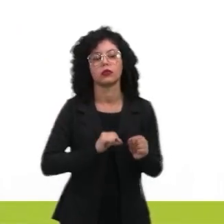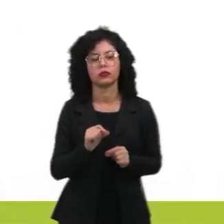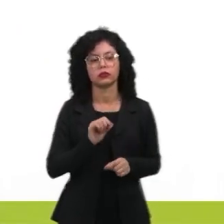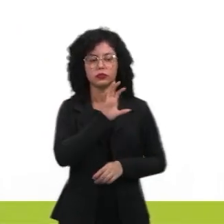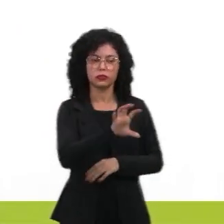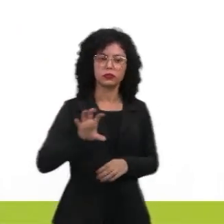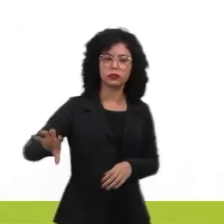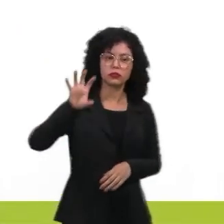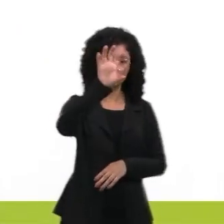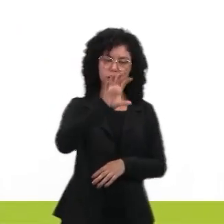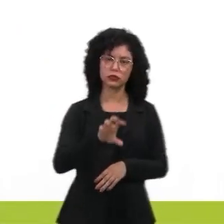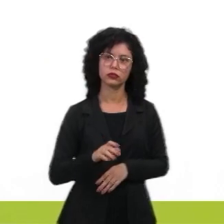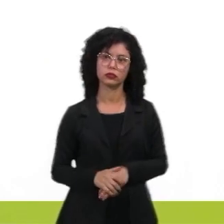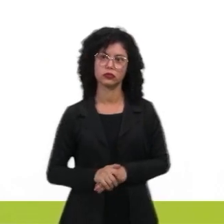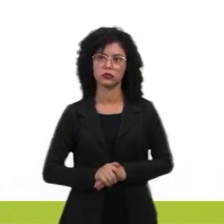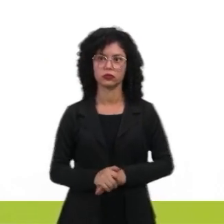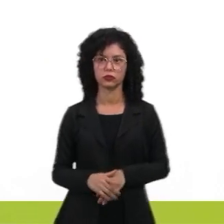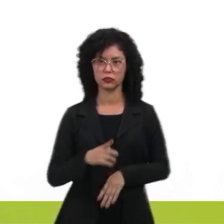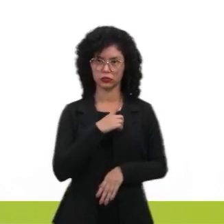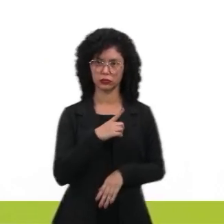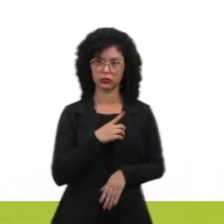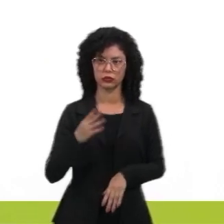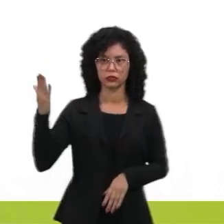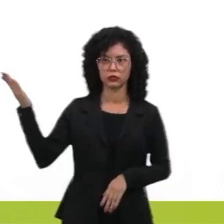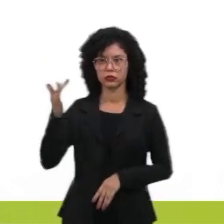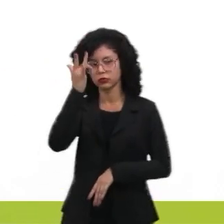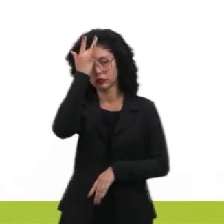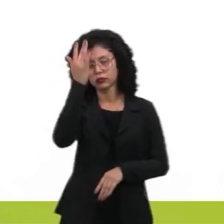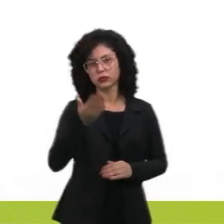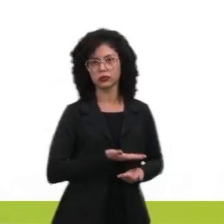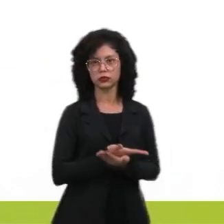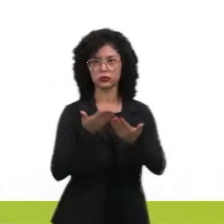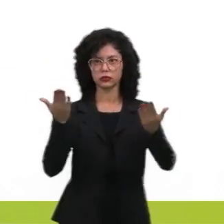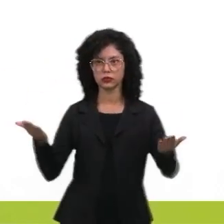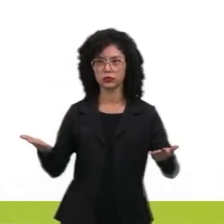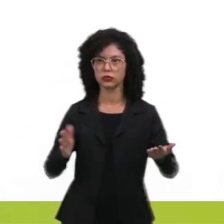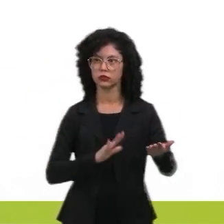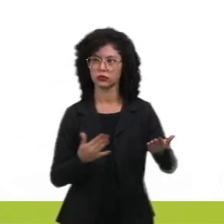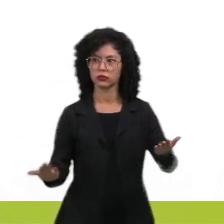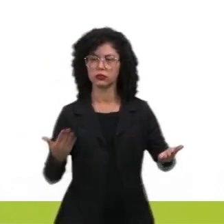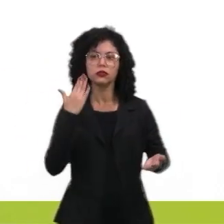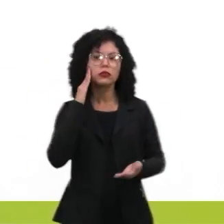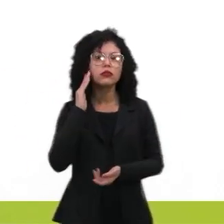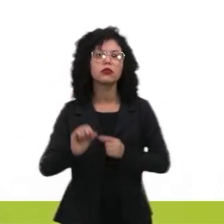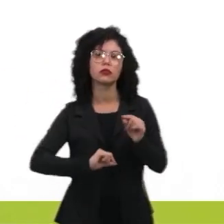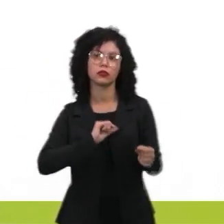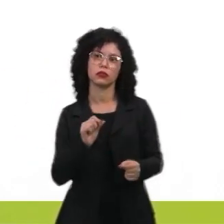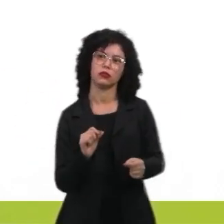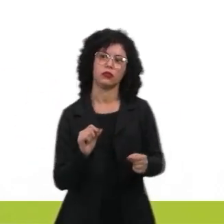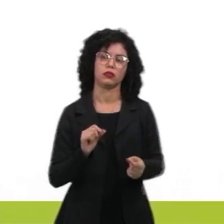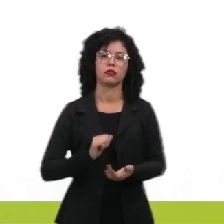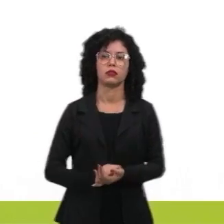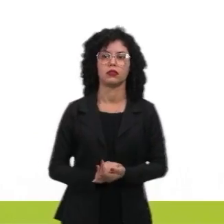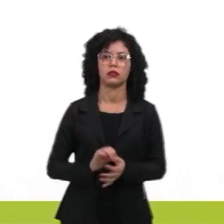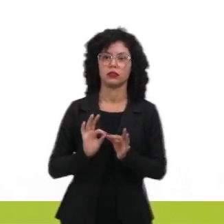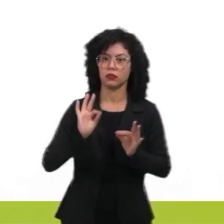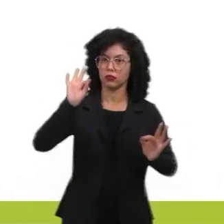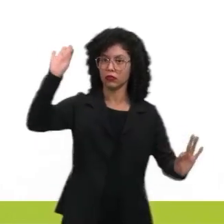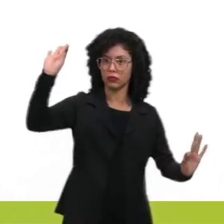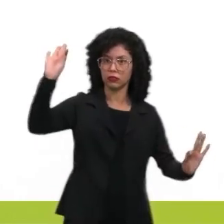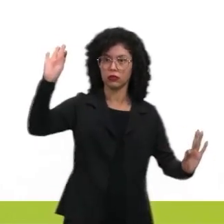mapa, tá bom? Pronto, nós temos um mapa aqui para ficar mais fácil para vocês. Quando eu entendo a ideia de unidimensional, é uma distância